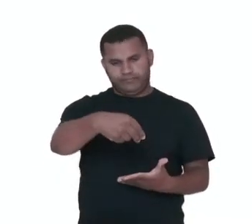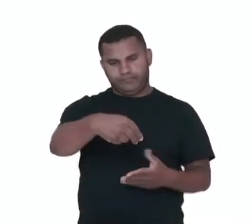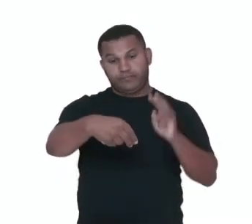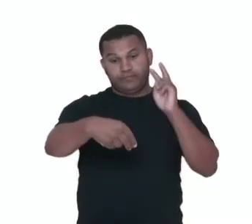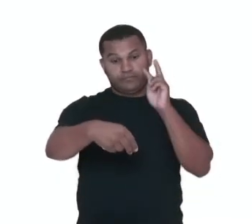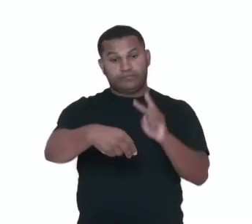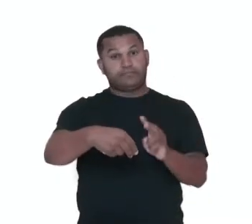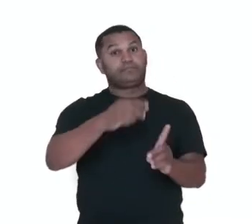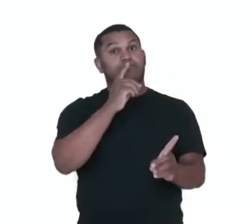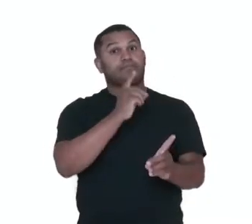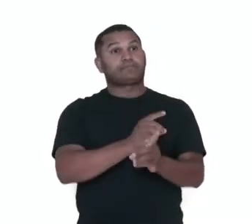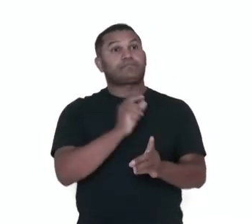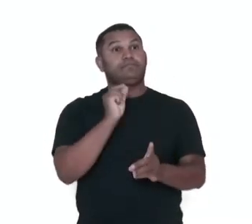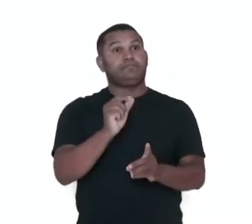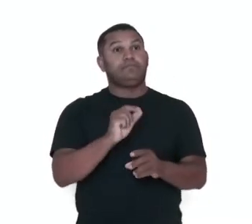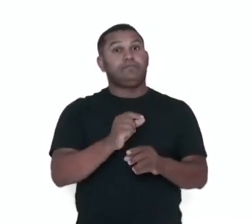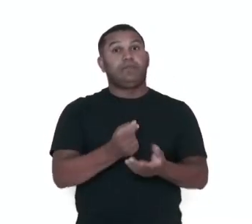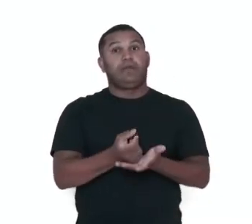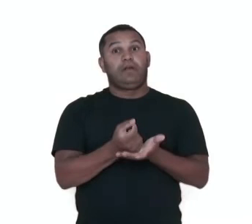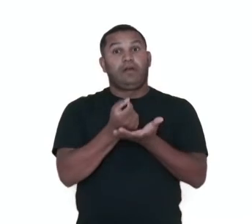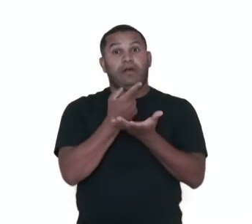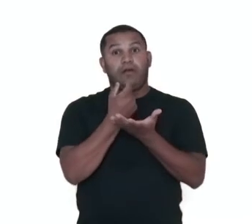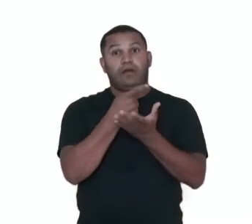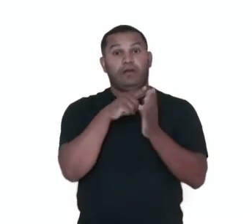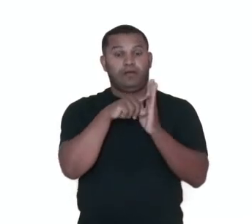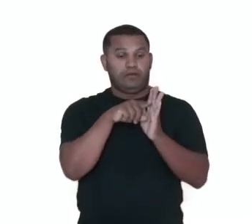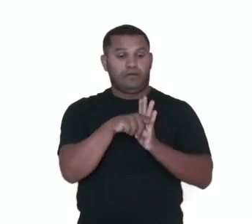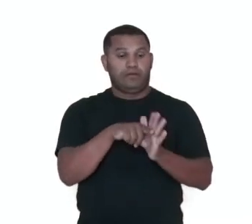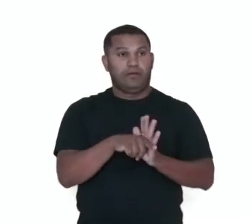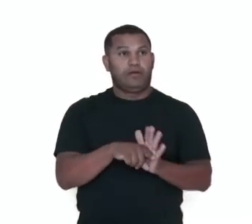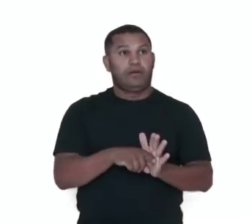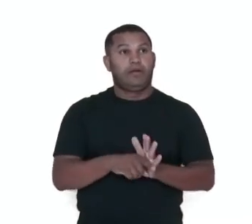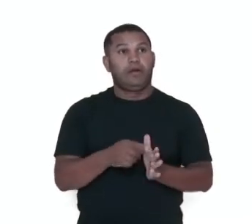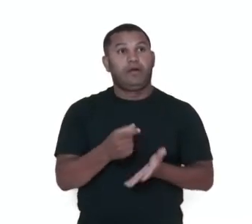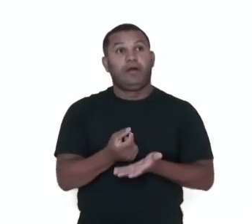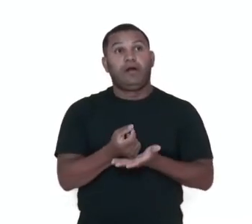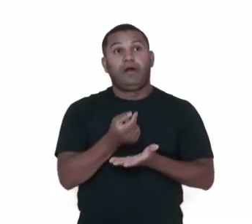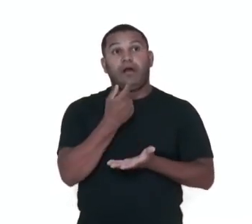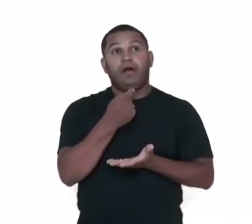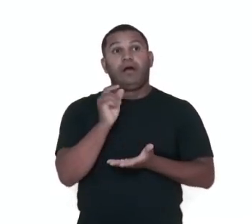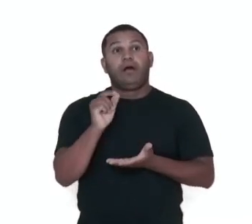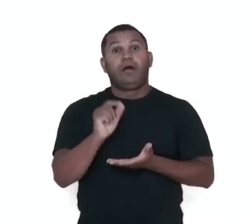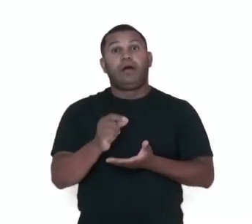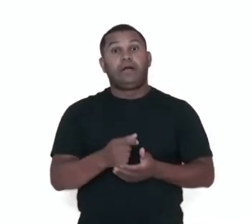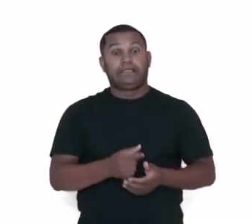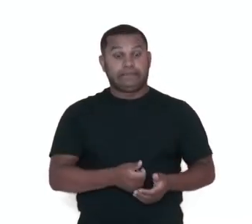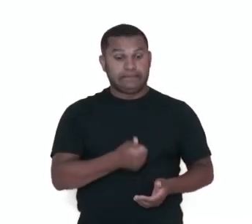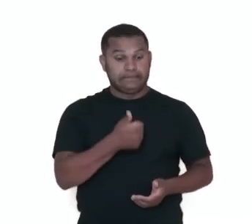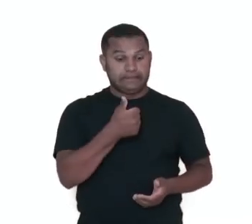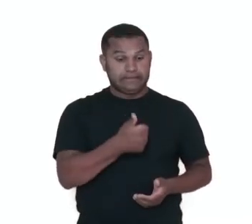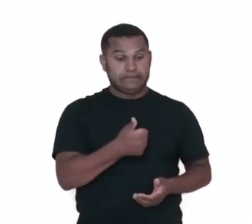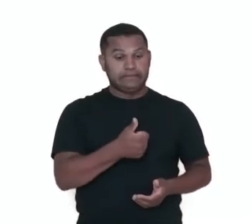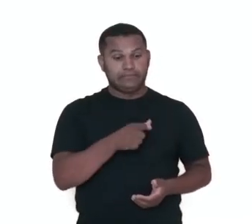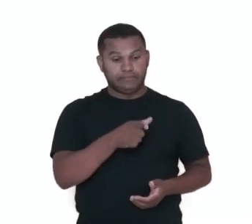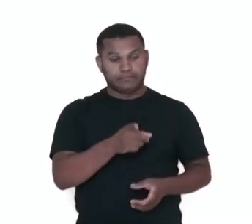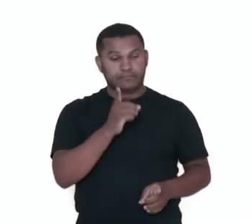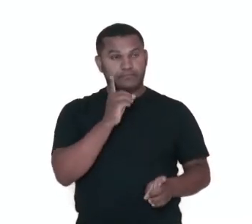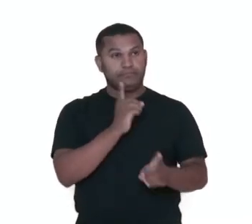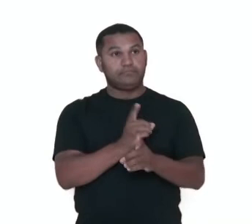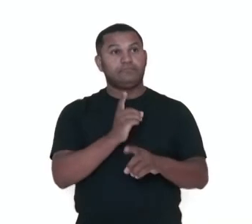parasitológico de fezes, Jequinha leu positivo para ovos de